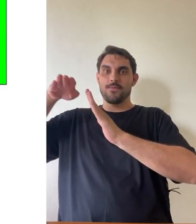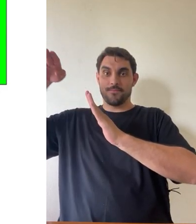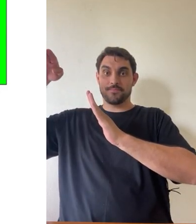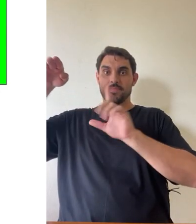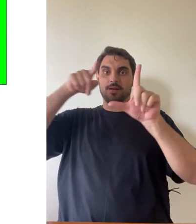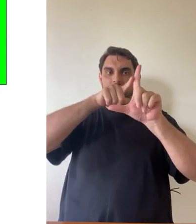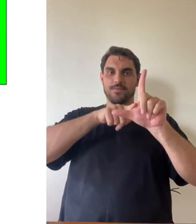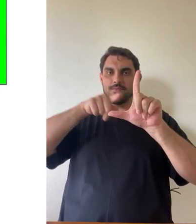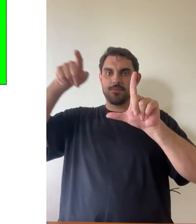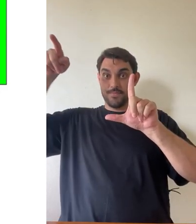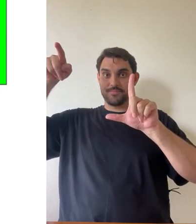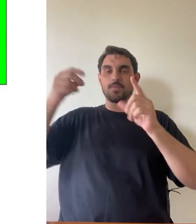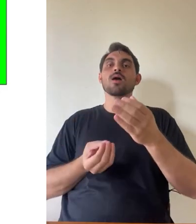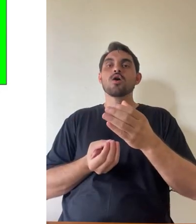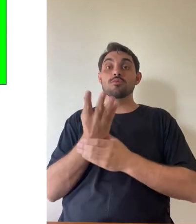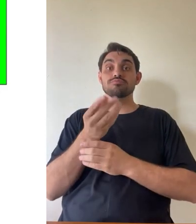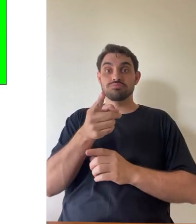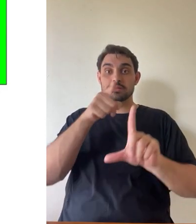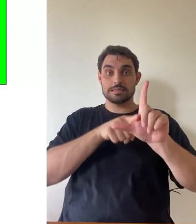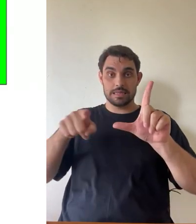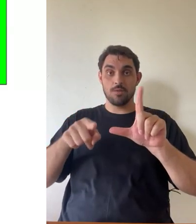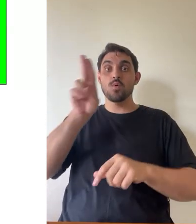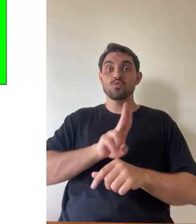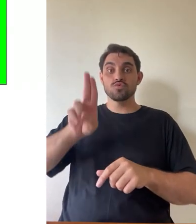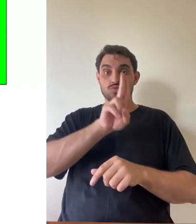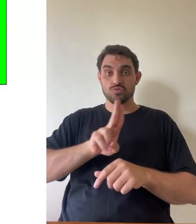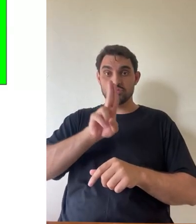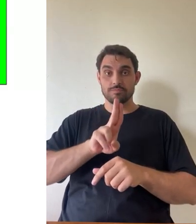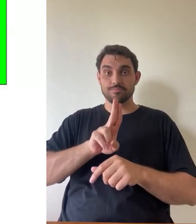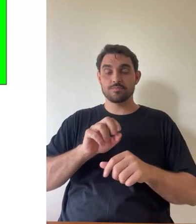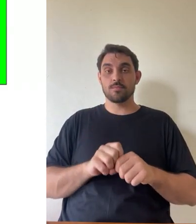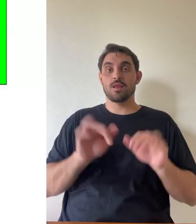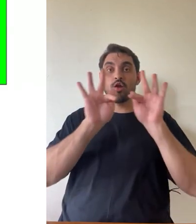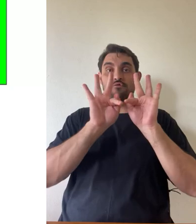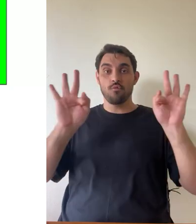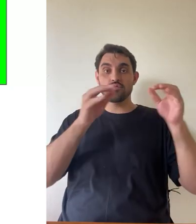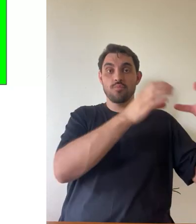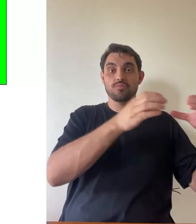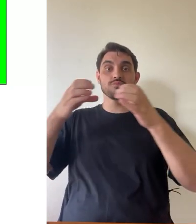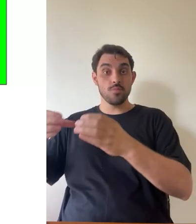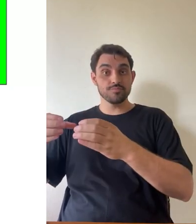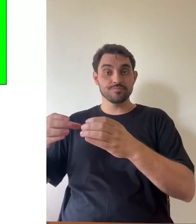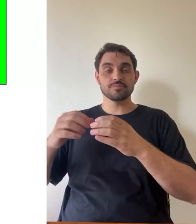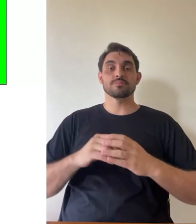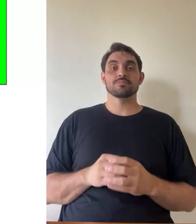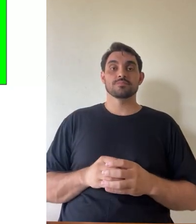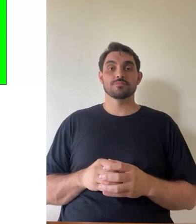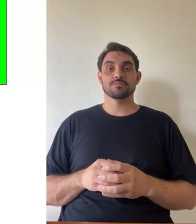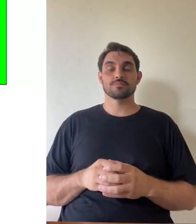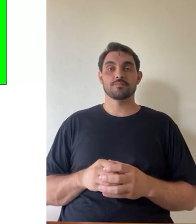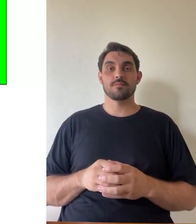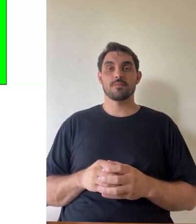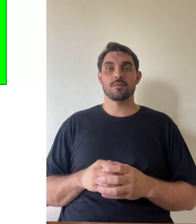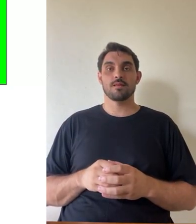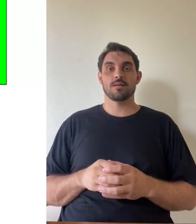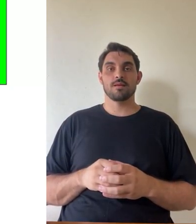nós construirmos esse gráfico, nós utilizamos a função horária das posições, que é